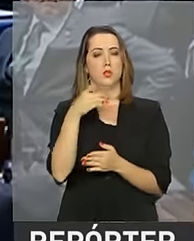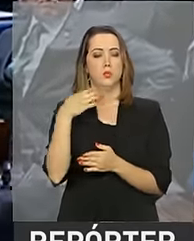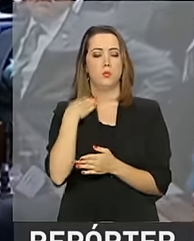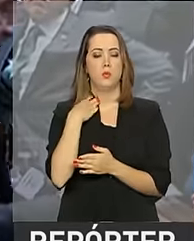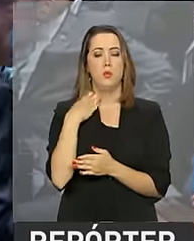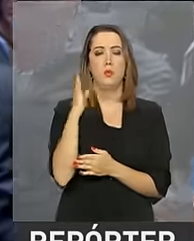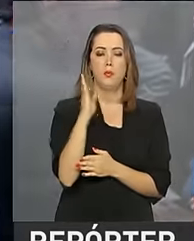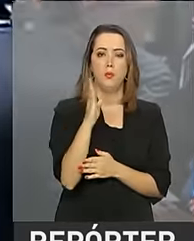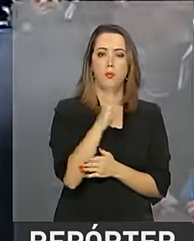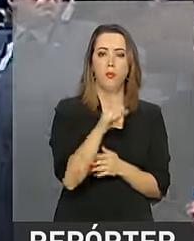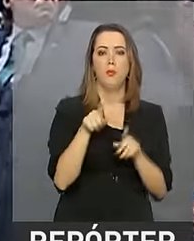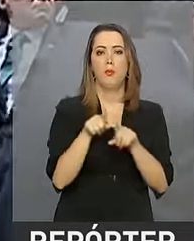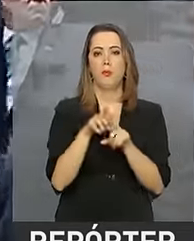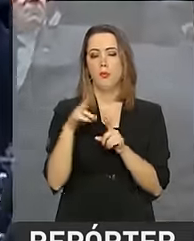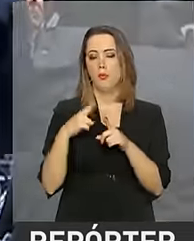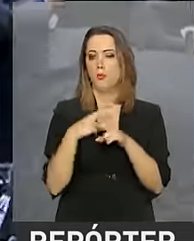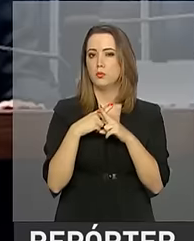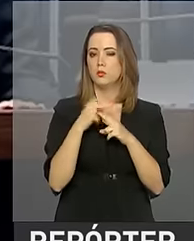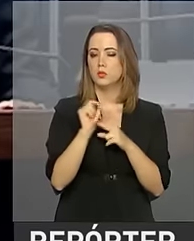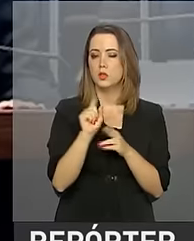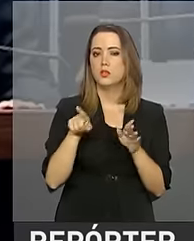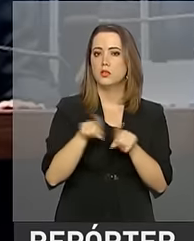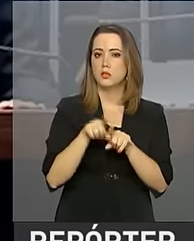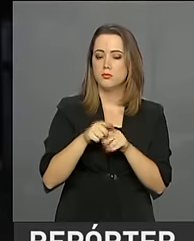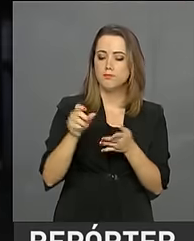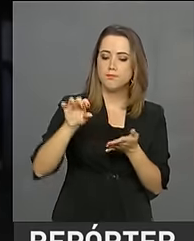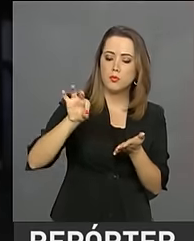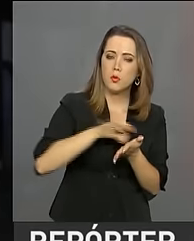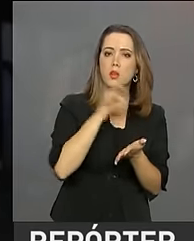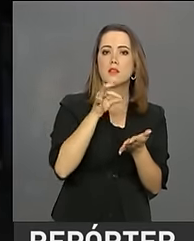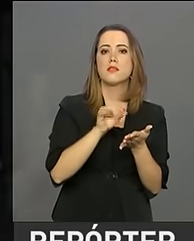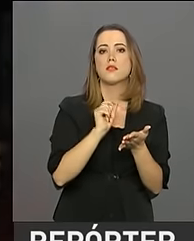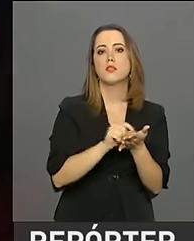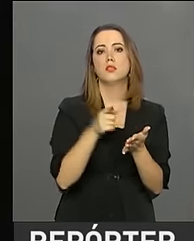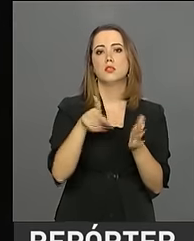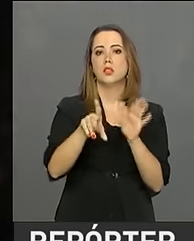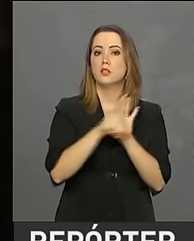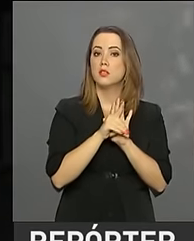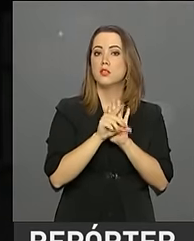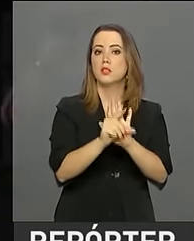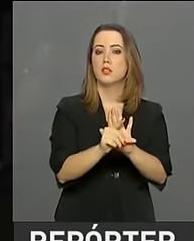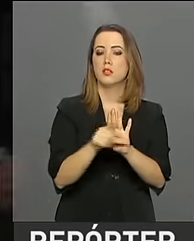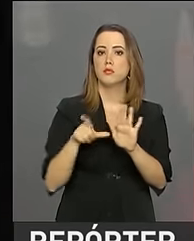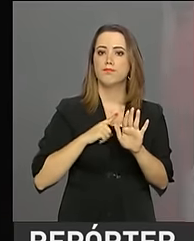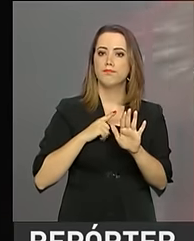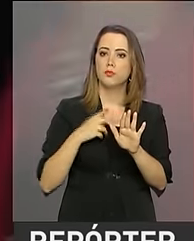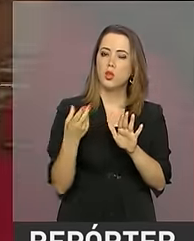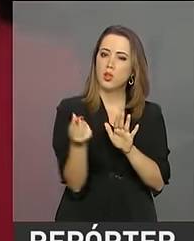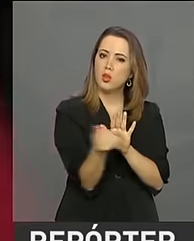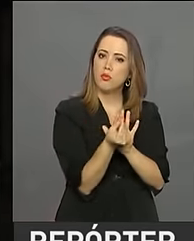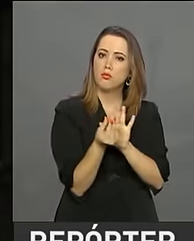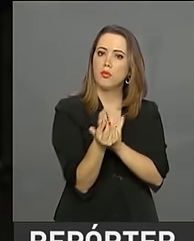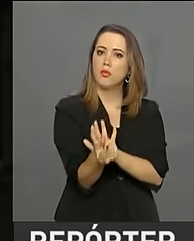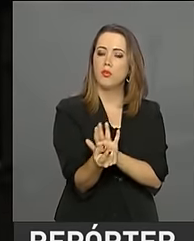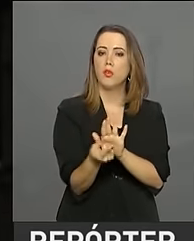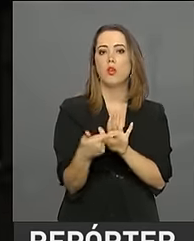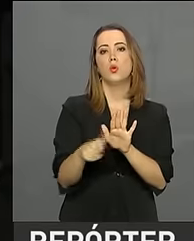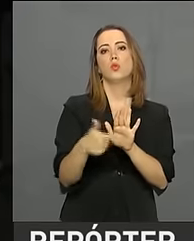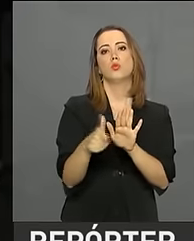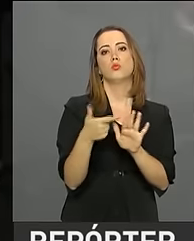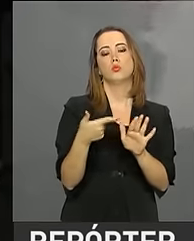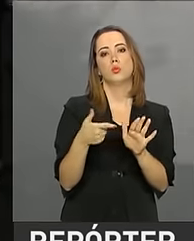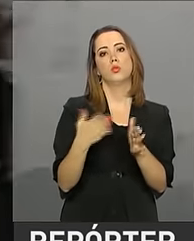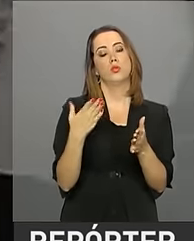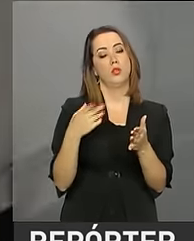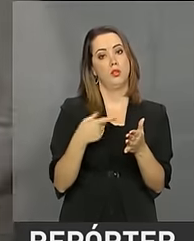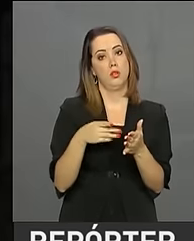ao assinar decretos que geraram custos sem a autorização do Congresso Nacional. A votação final foi desmembrada